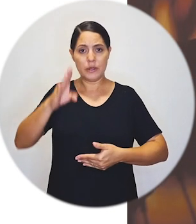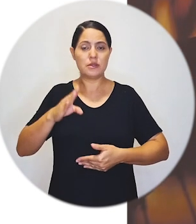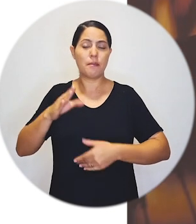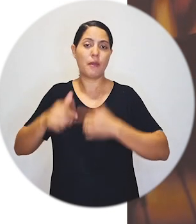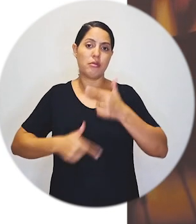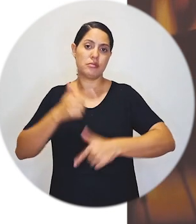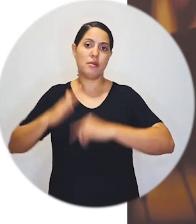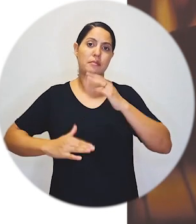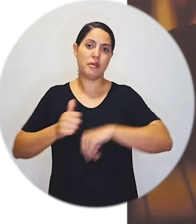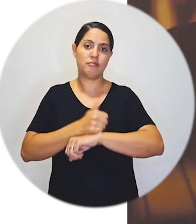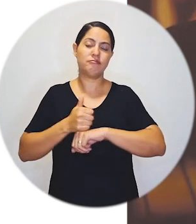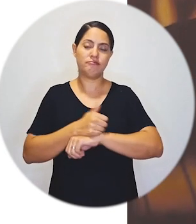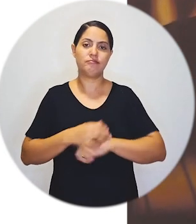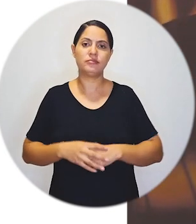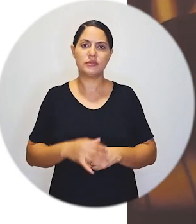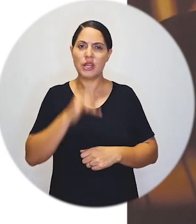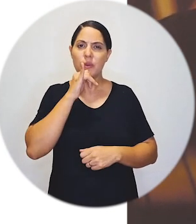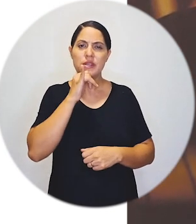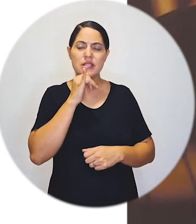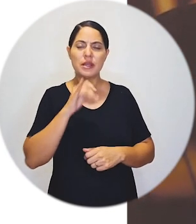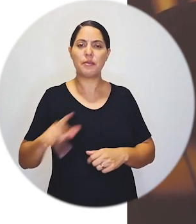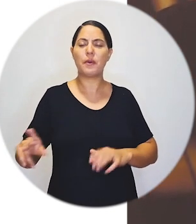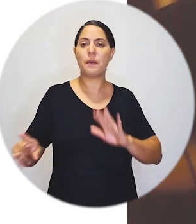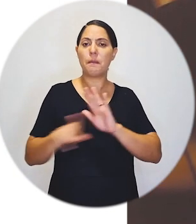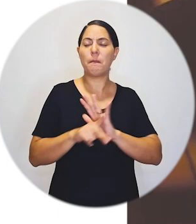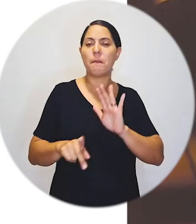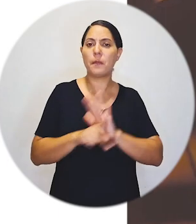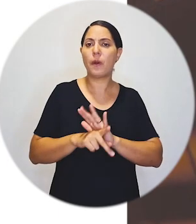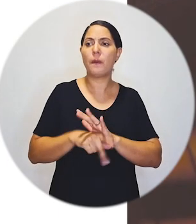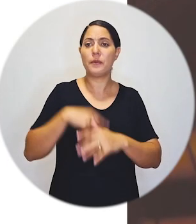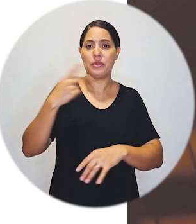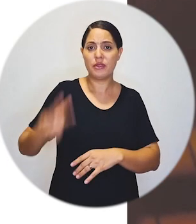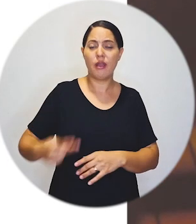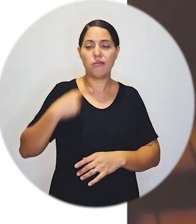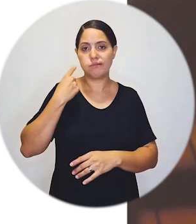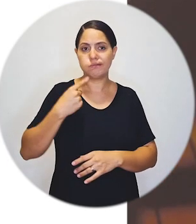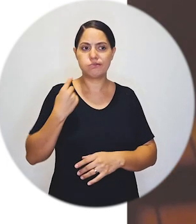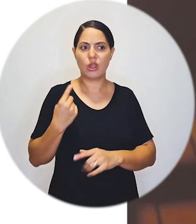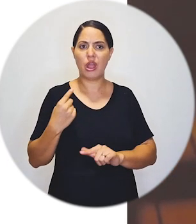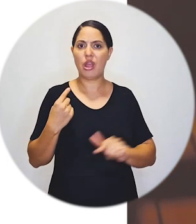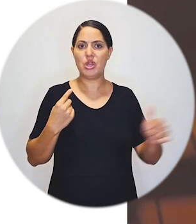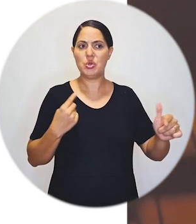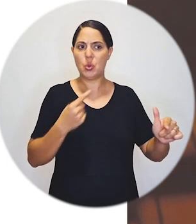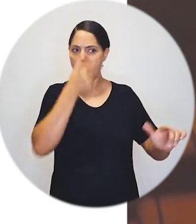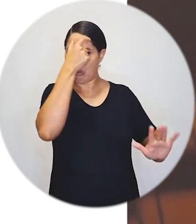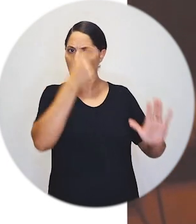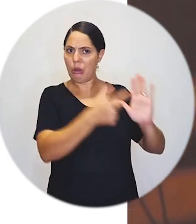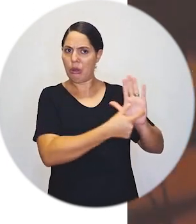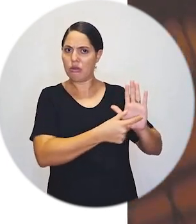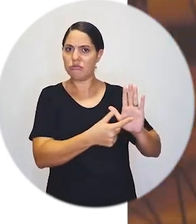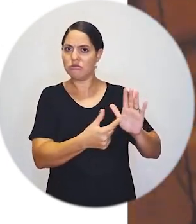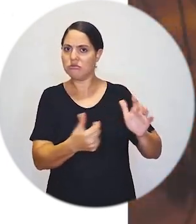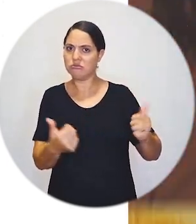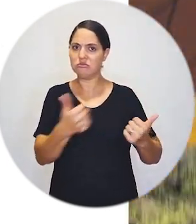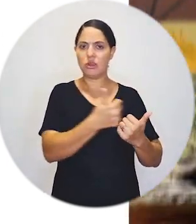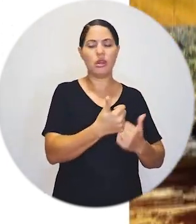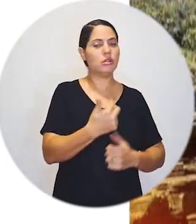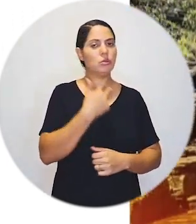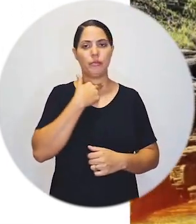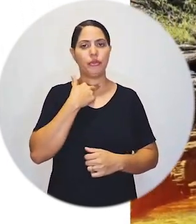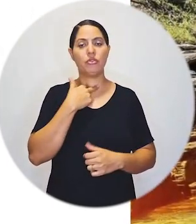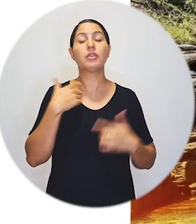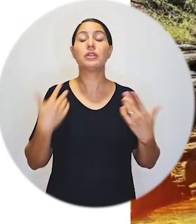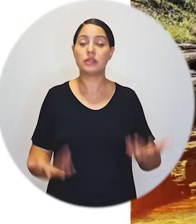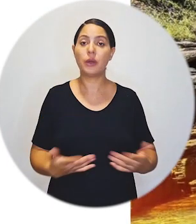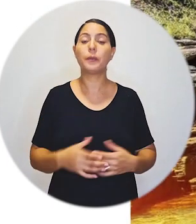central em sua atuação, evitando delegar atividades privativas a sistemas automatizados. Por fim, o presidente da OAB